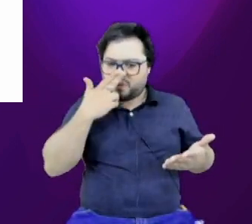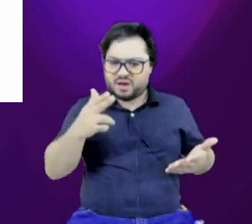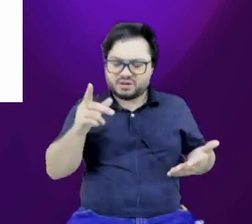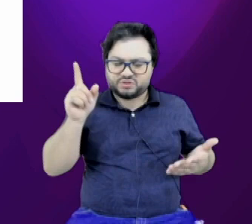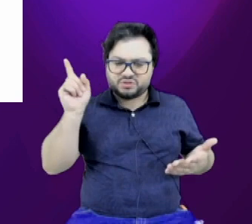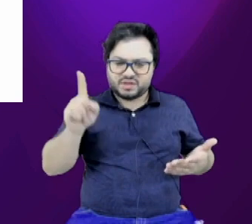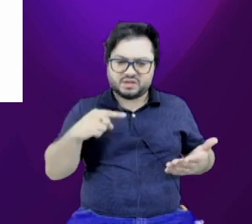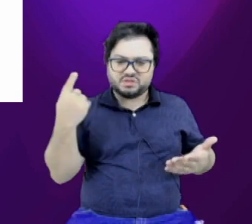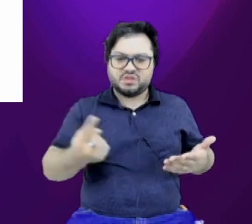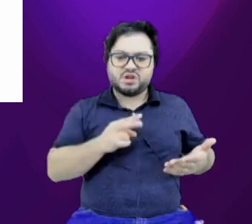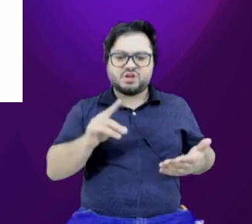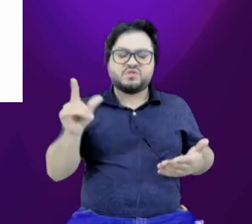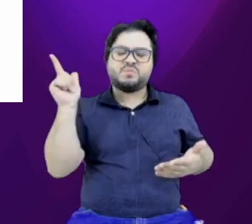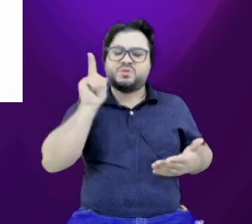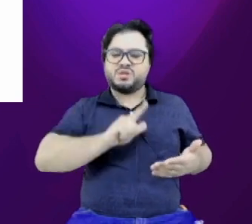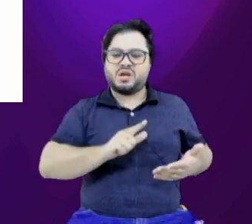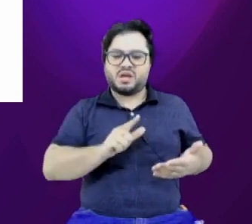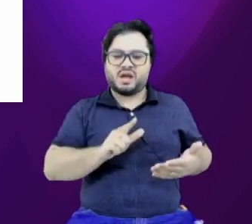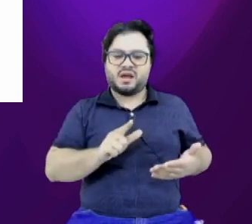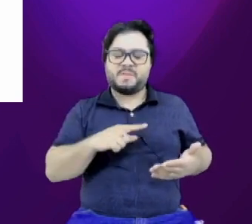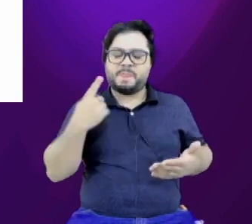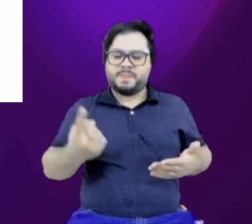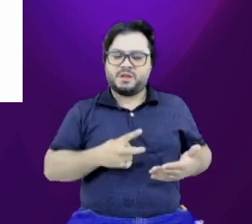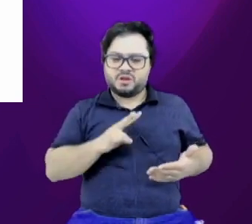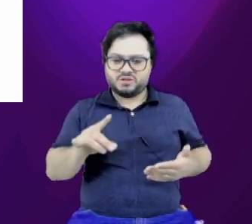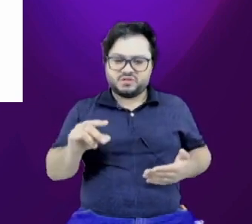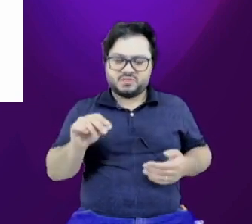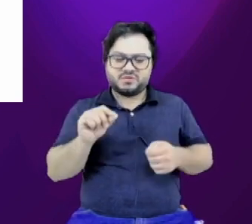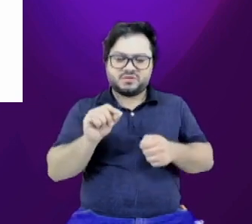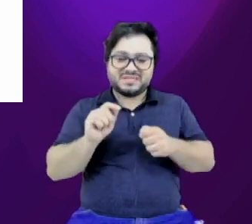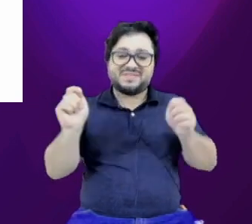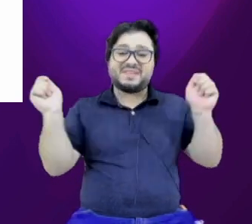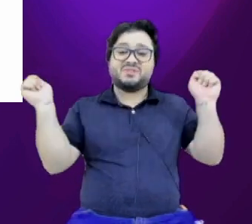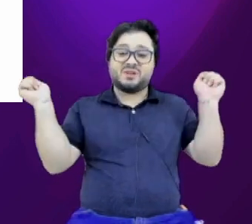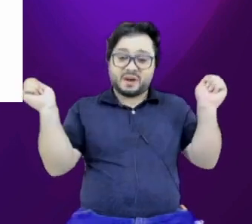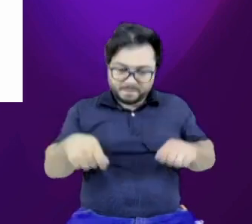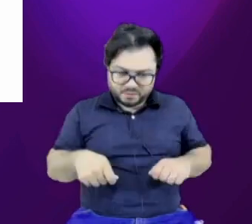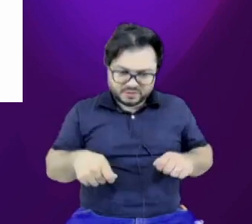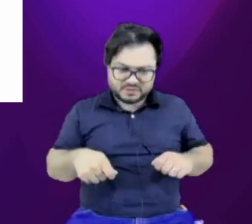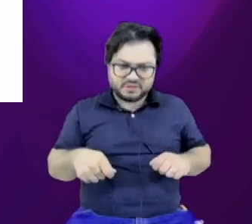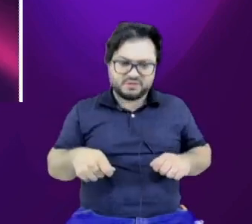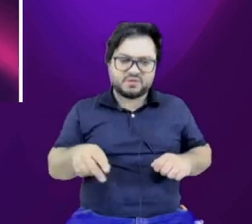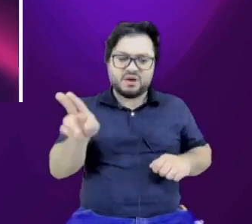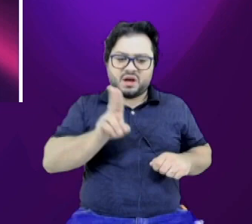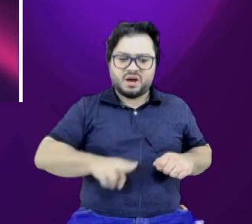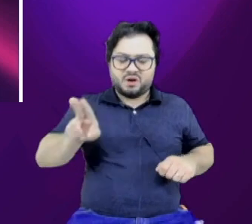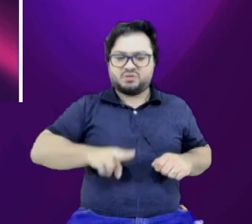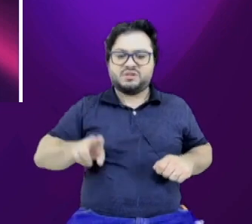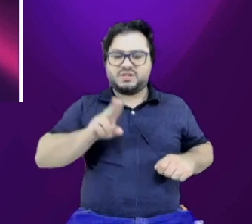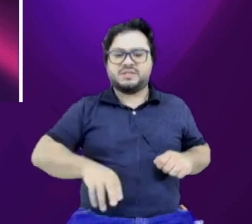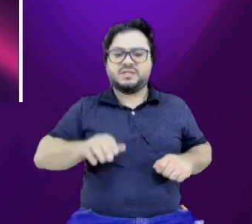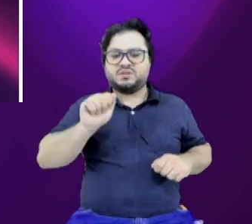que nós vamos ganhar e nós vamos tornar possível a utilização de algoritmos e de